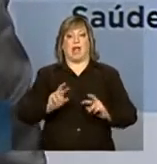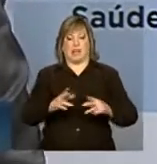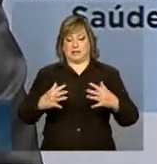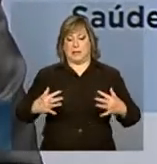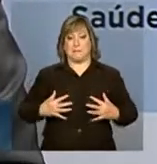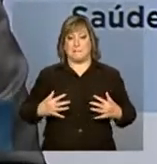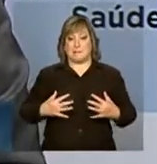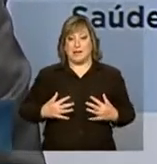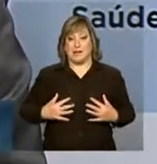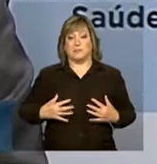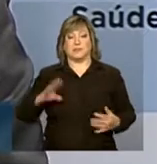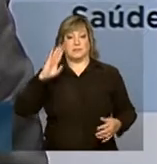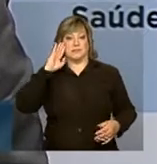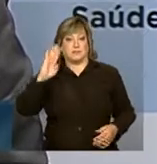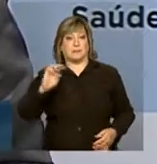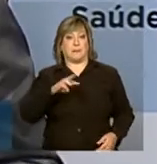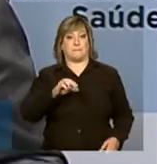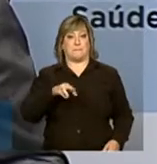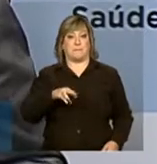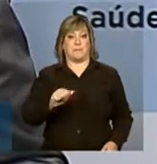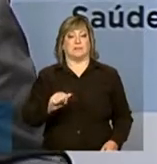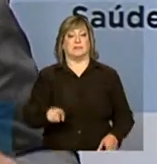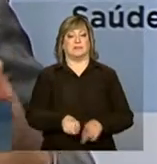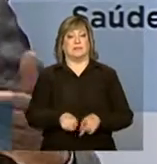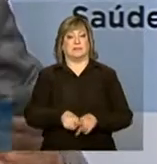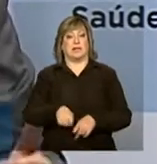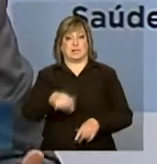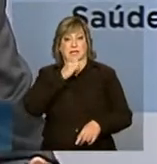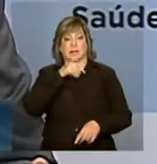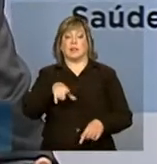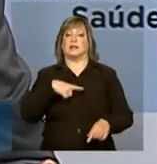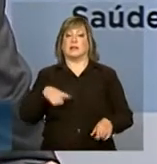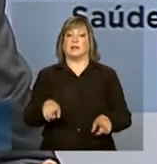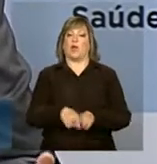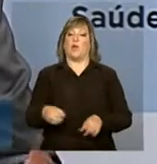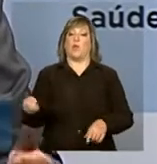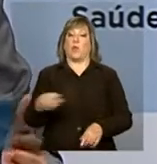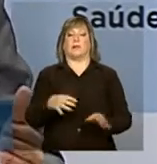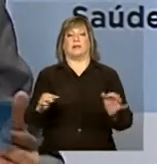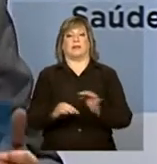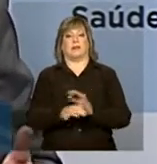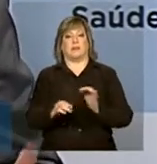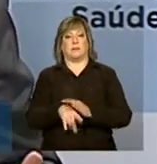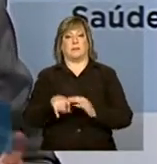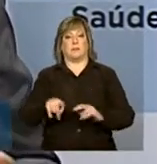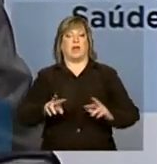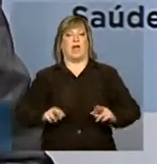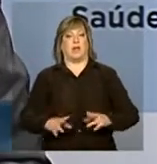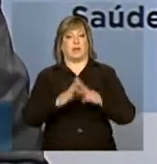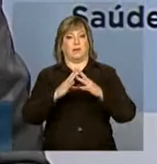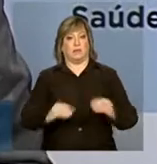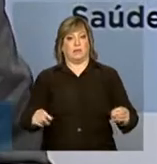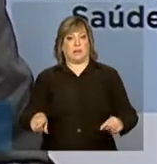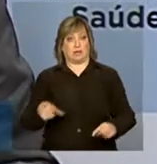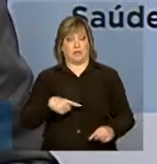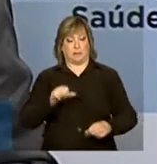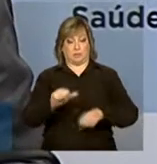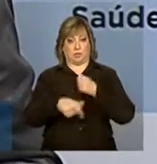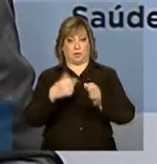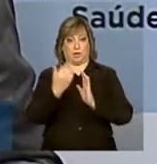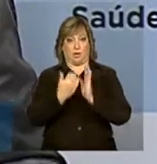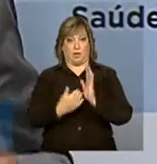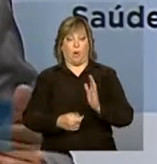mama é um grande exemplo disso, e cria um novo ambiente para o tratamento do câncer. Então, com essa mudança do rol obrigatório, a